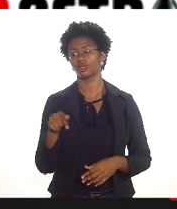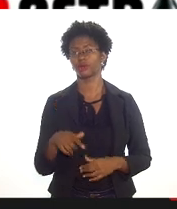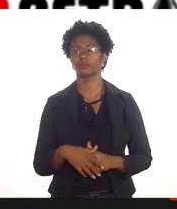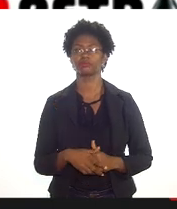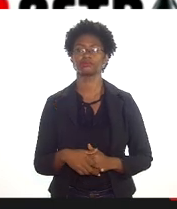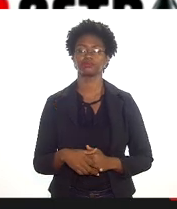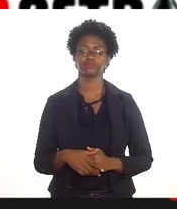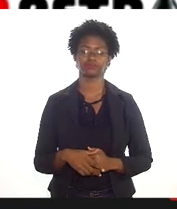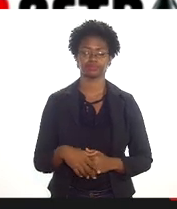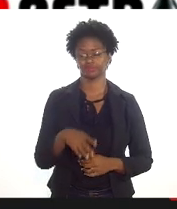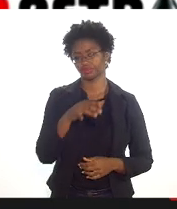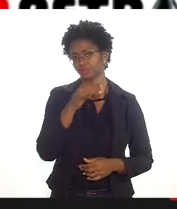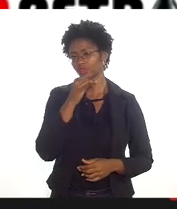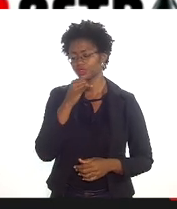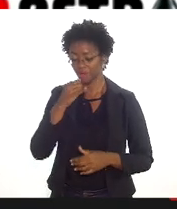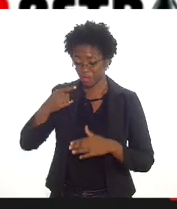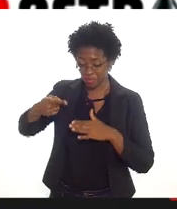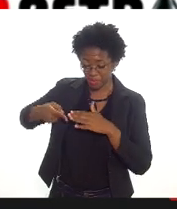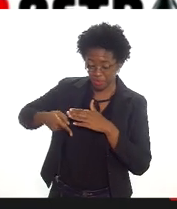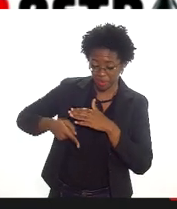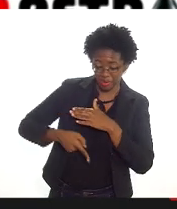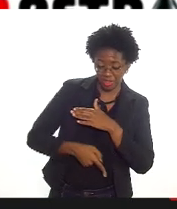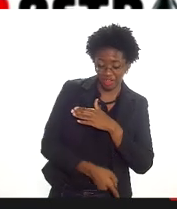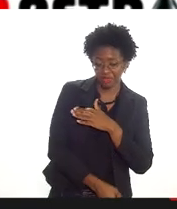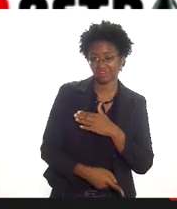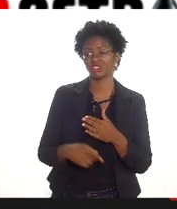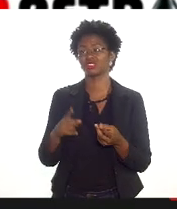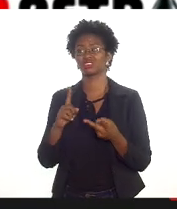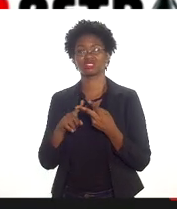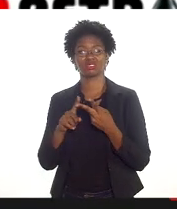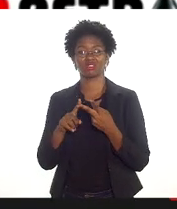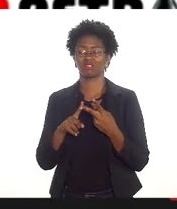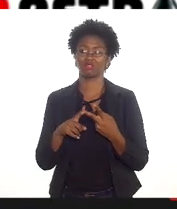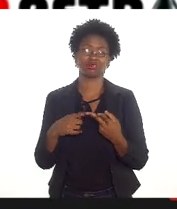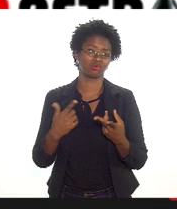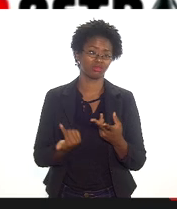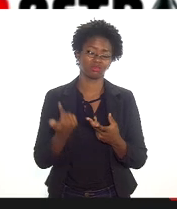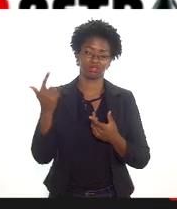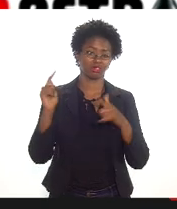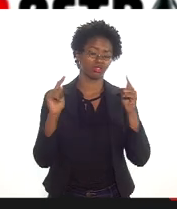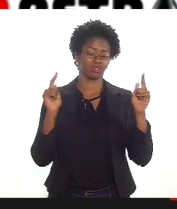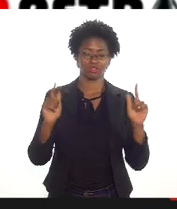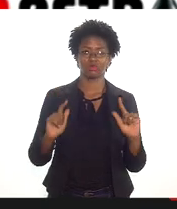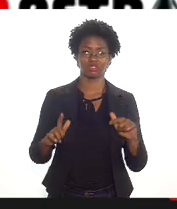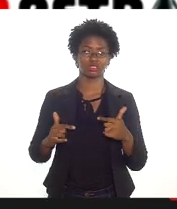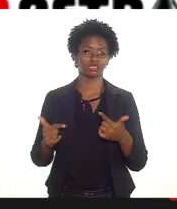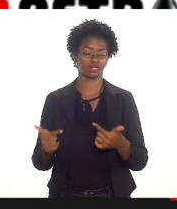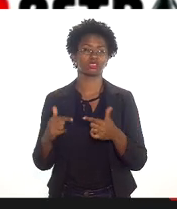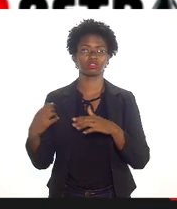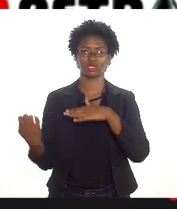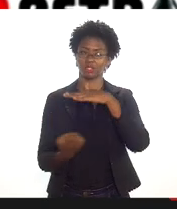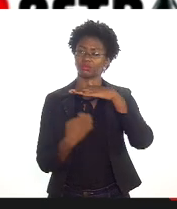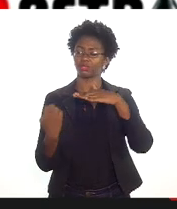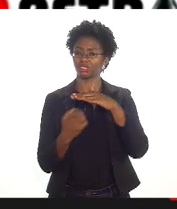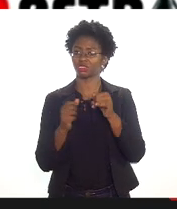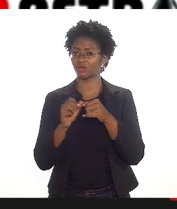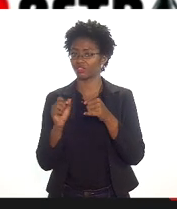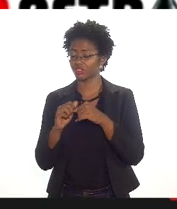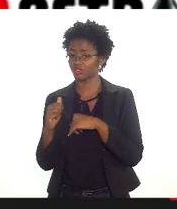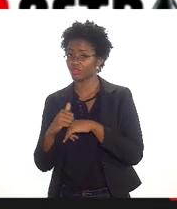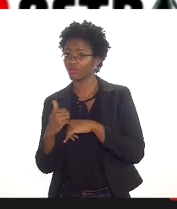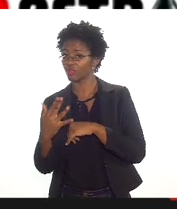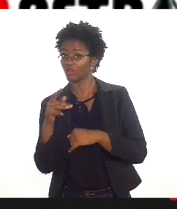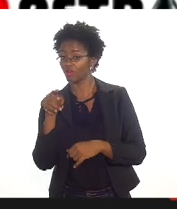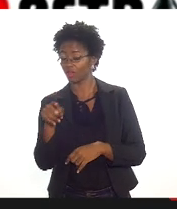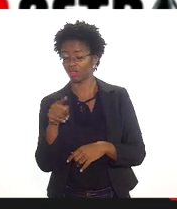uma perfuração, de repente, ou alguma outra, né, iniciativa que a empresa fez fora daquele cluster,